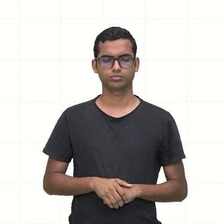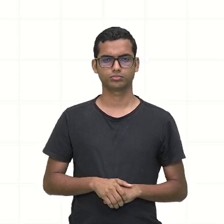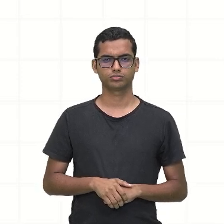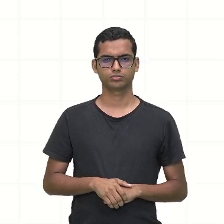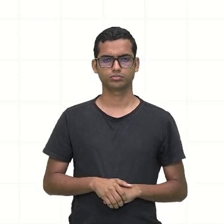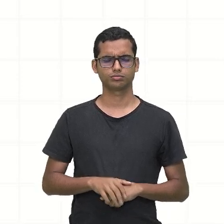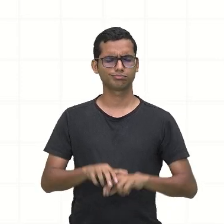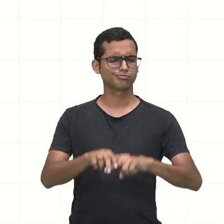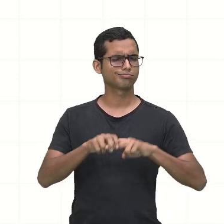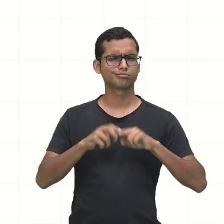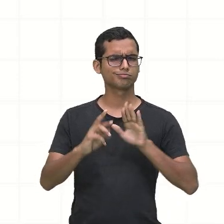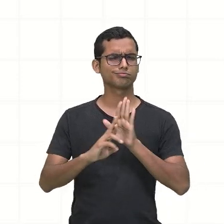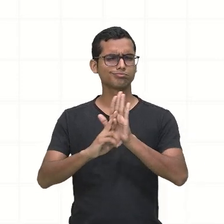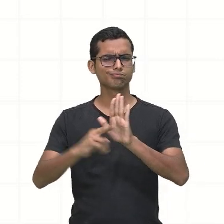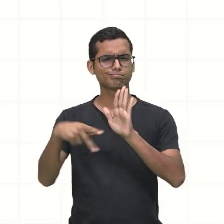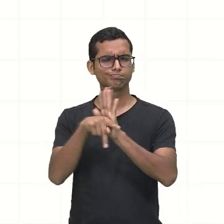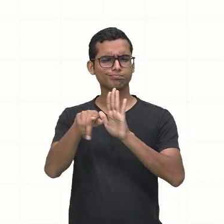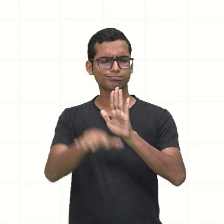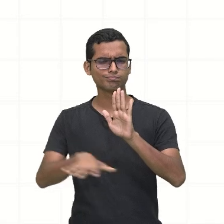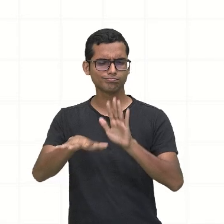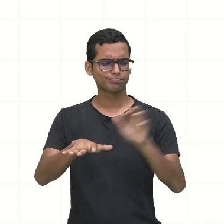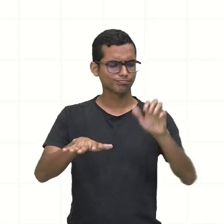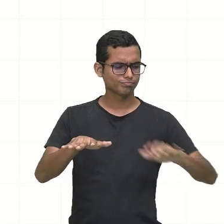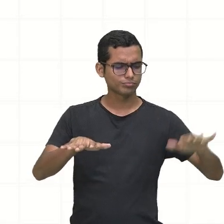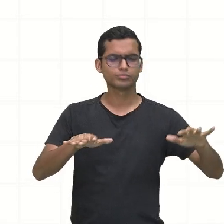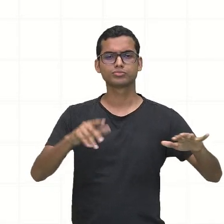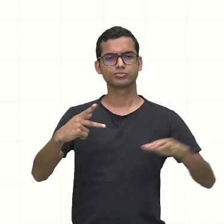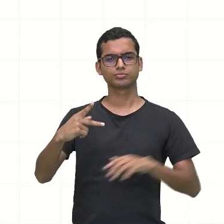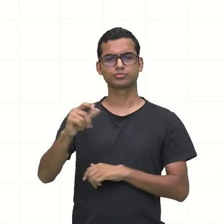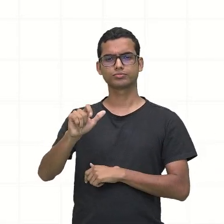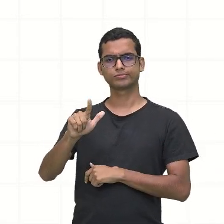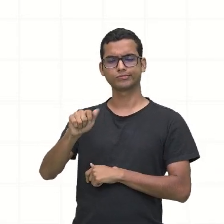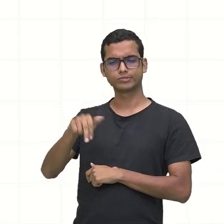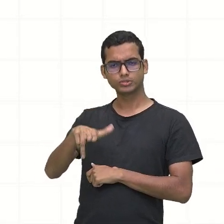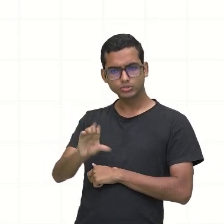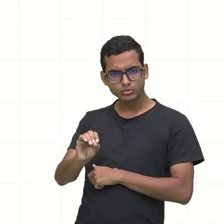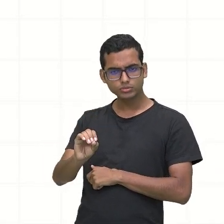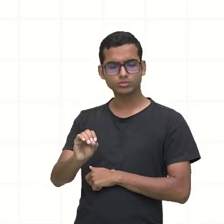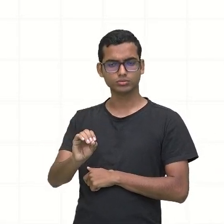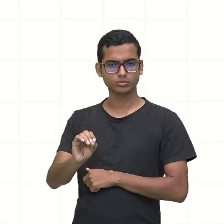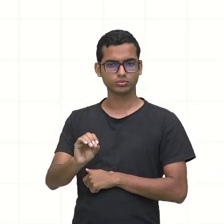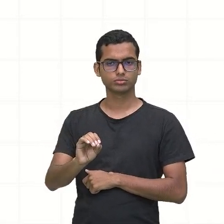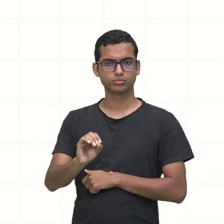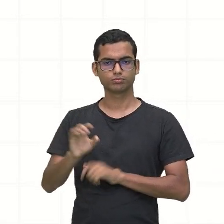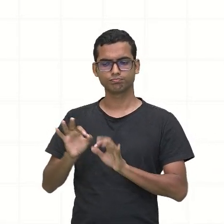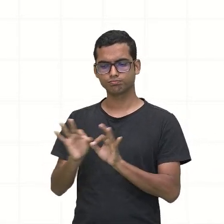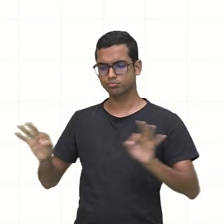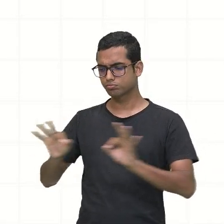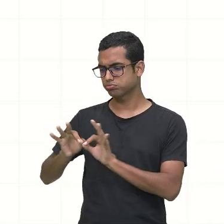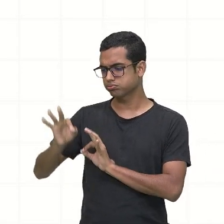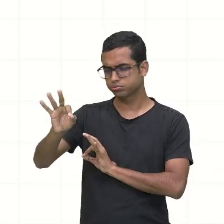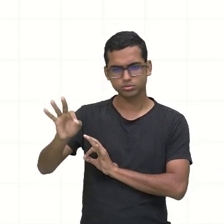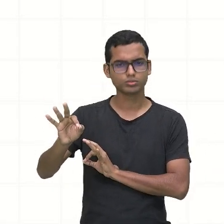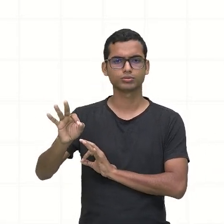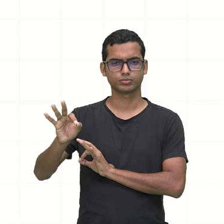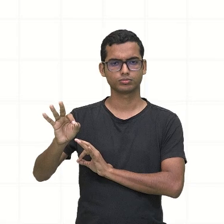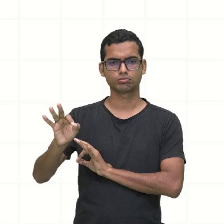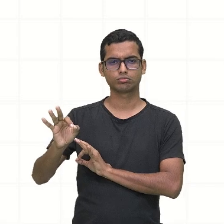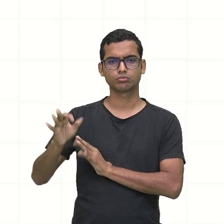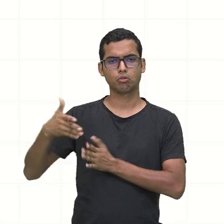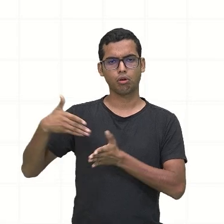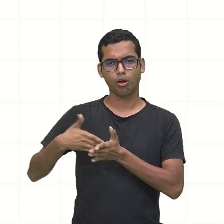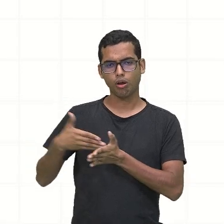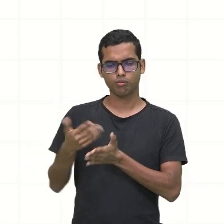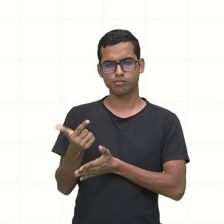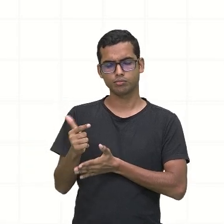quê? Porque um plano, ele se estende indefinidamente em todas as direções. Então, o plano ele não se